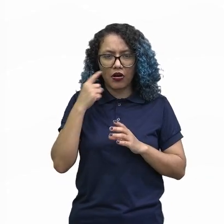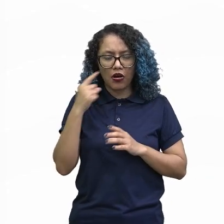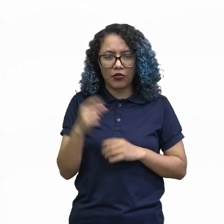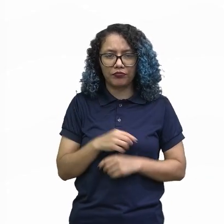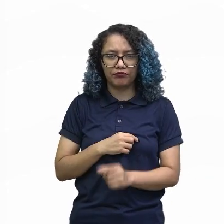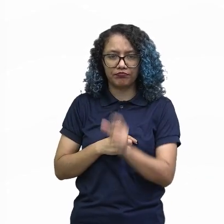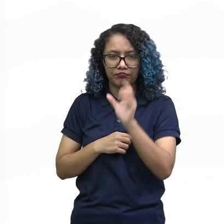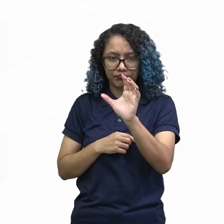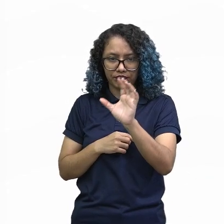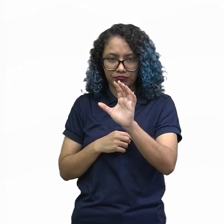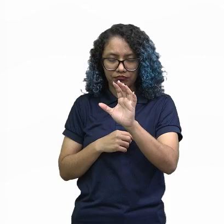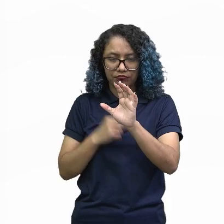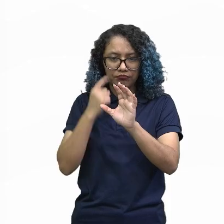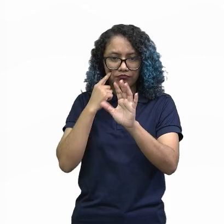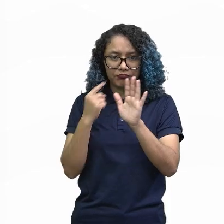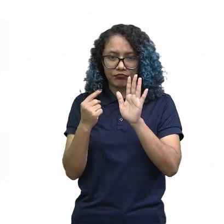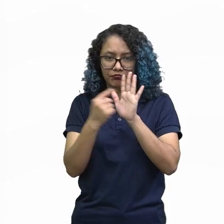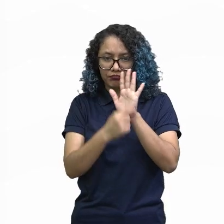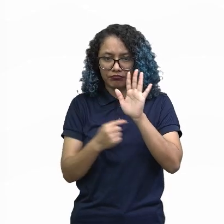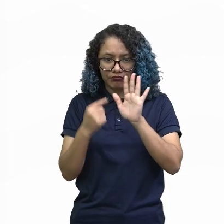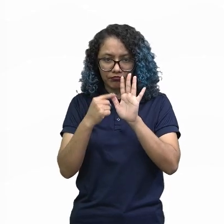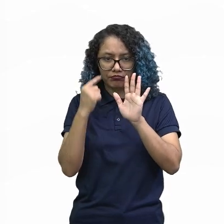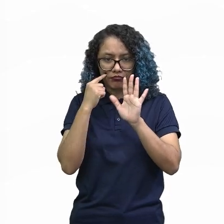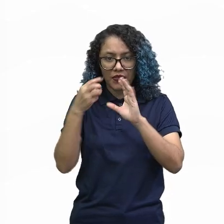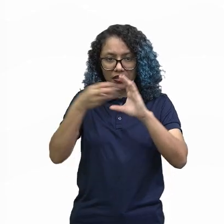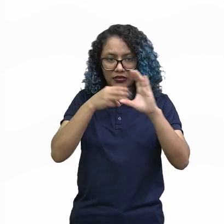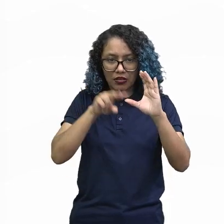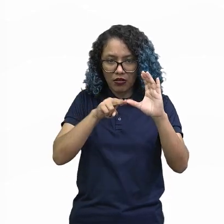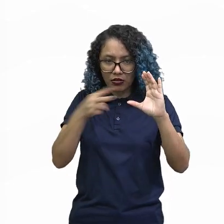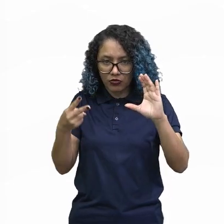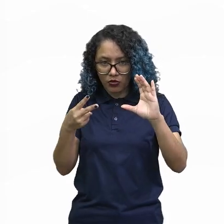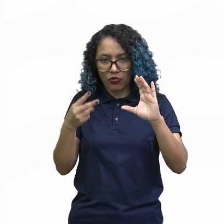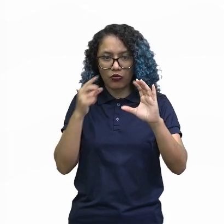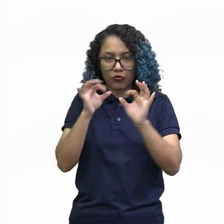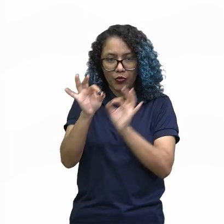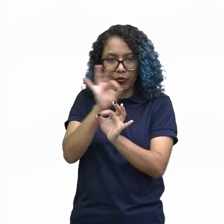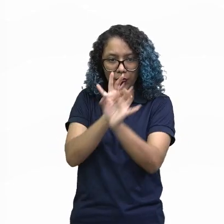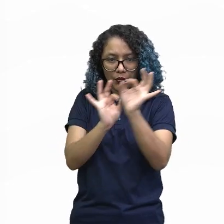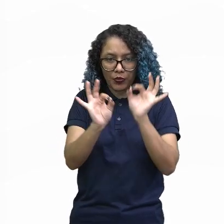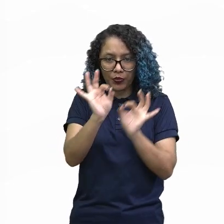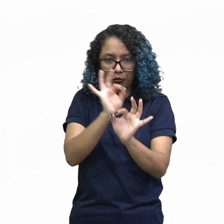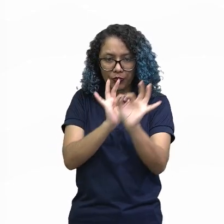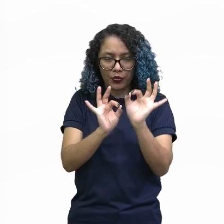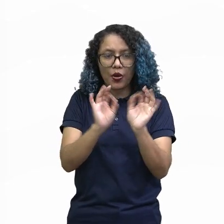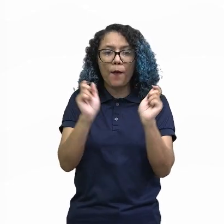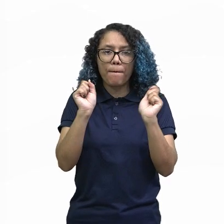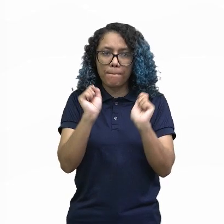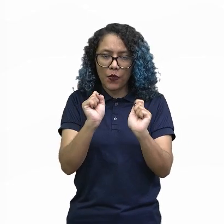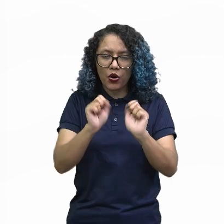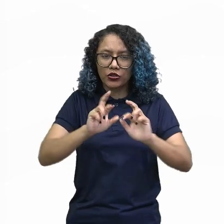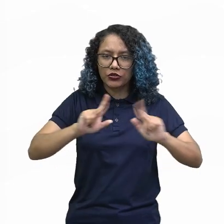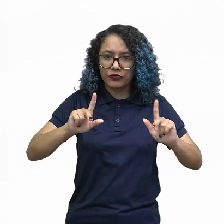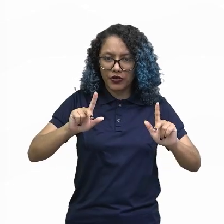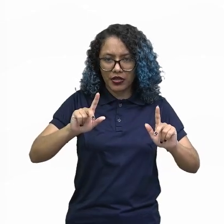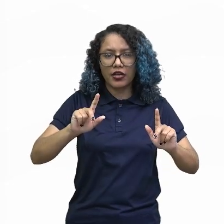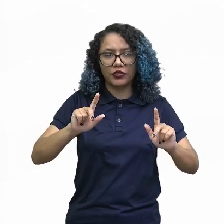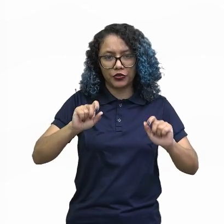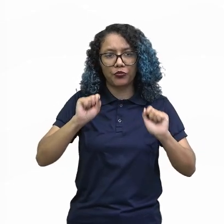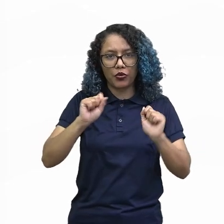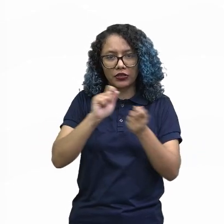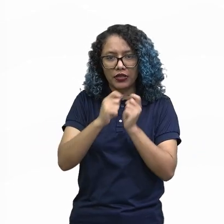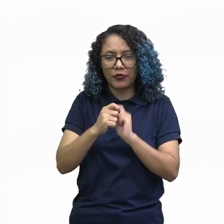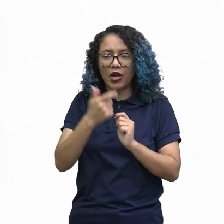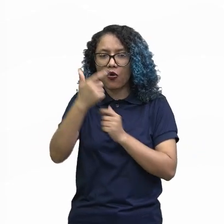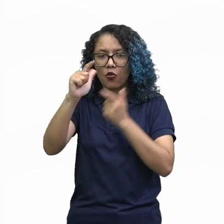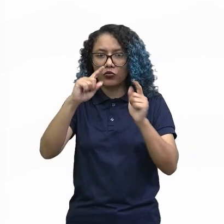imagem, você observa aí as células-tronco, né? E lembrando que nós falamos que elas podem se diferenciar em outros tipos de célula. E aí